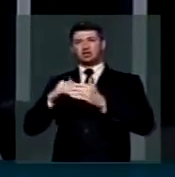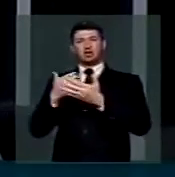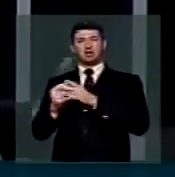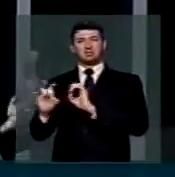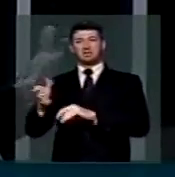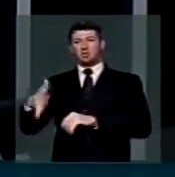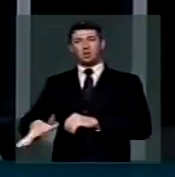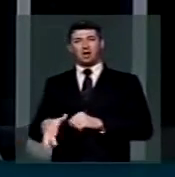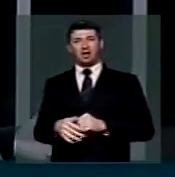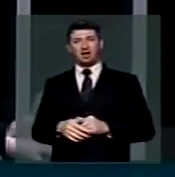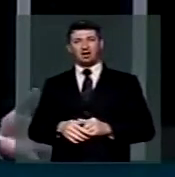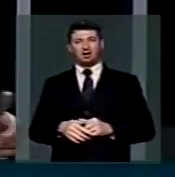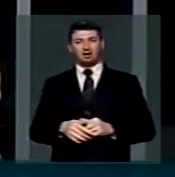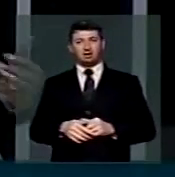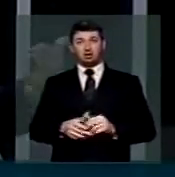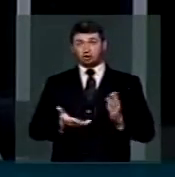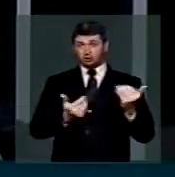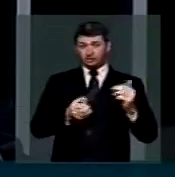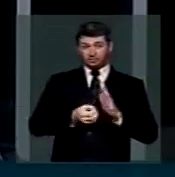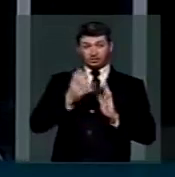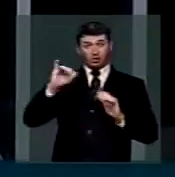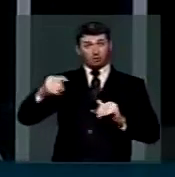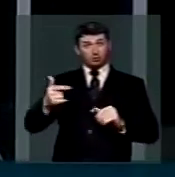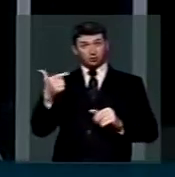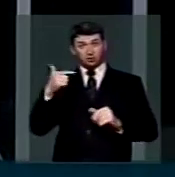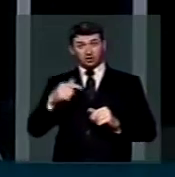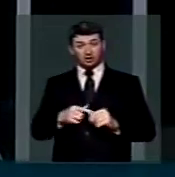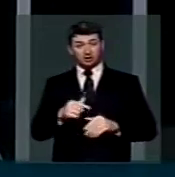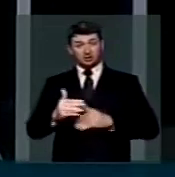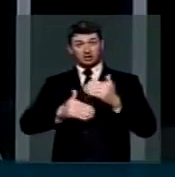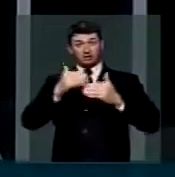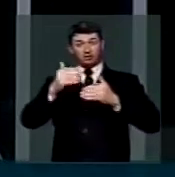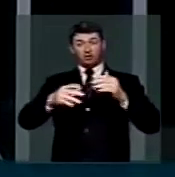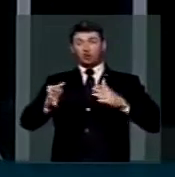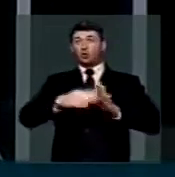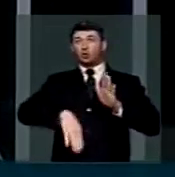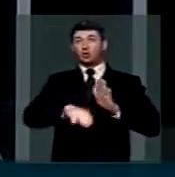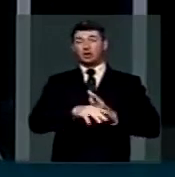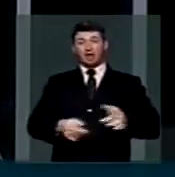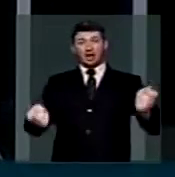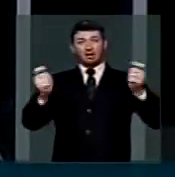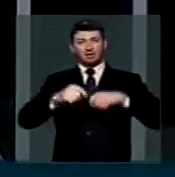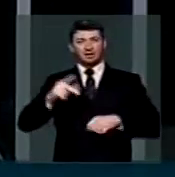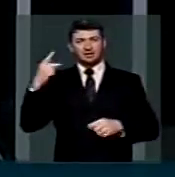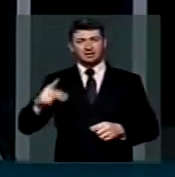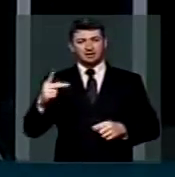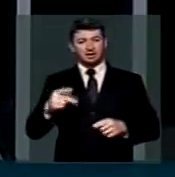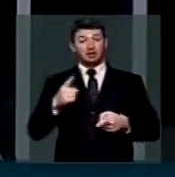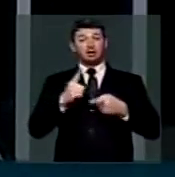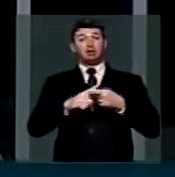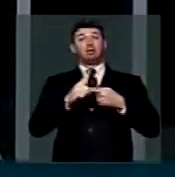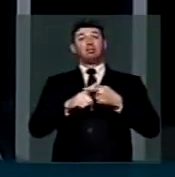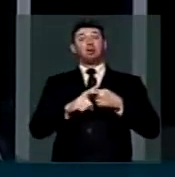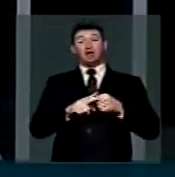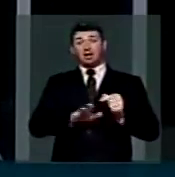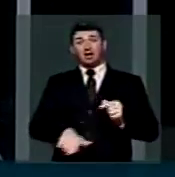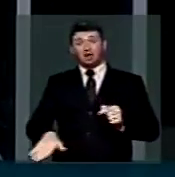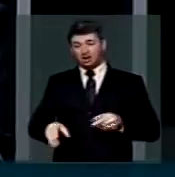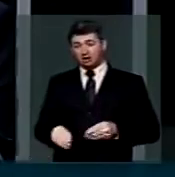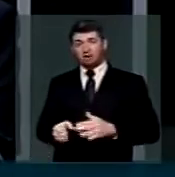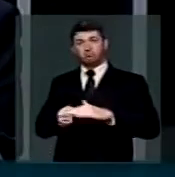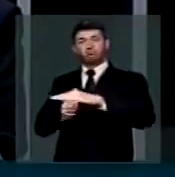Muitas crianças, muitos jovens não tiveram a oportunidade de desenvolver de maneira plena as suas potencialidades, porque foram, desde